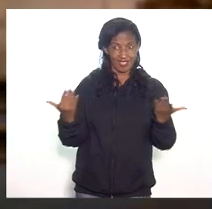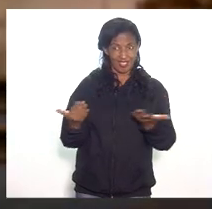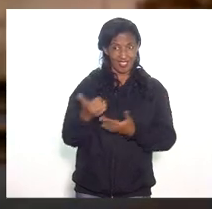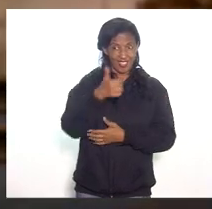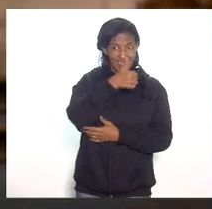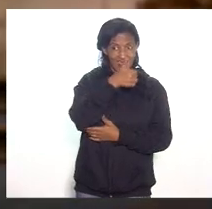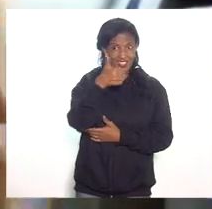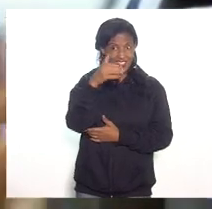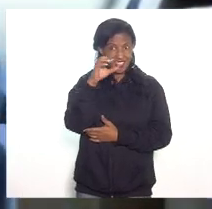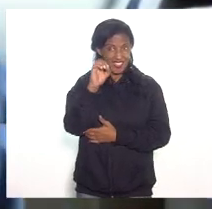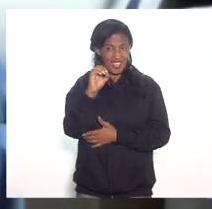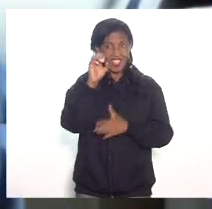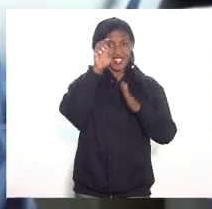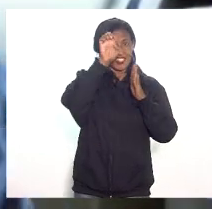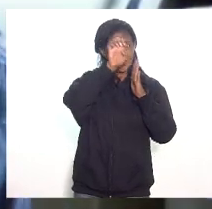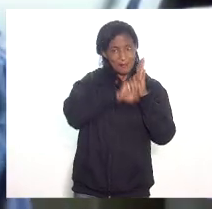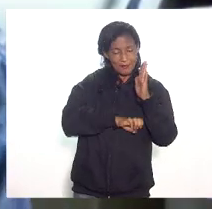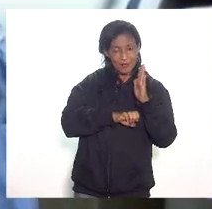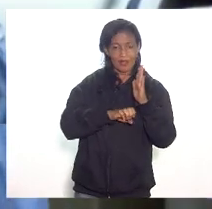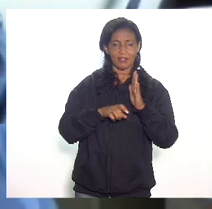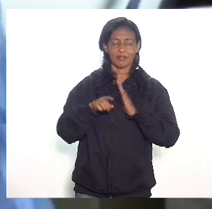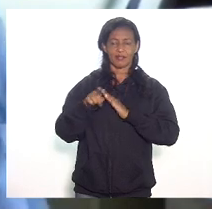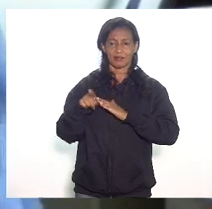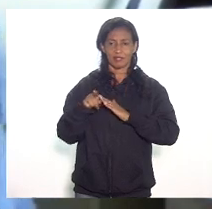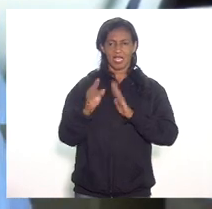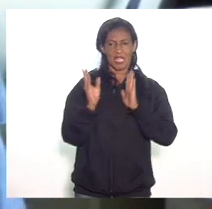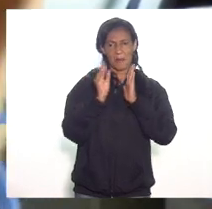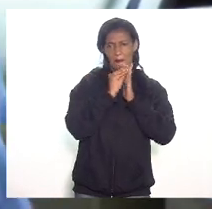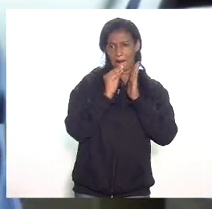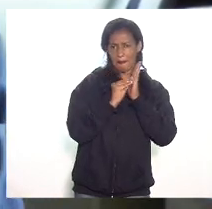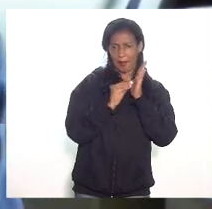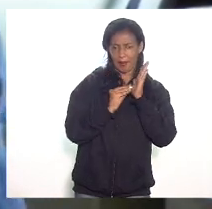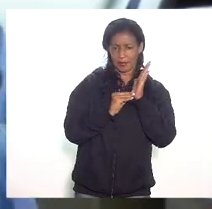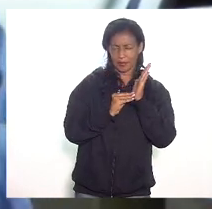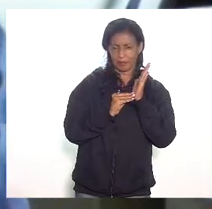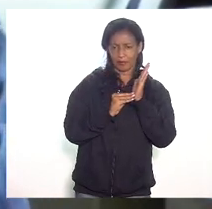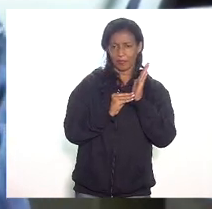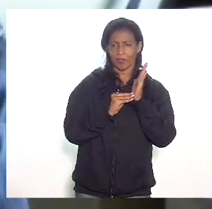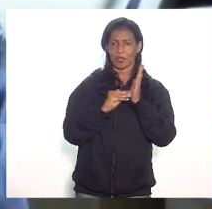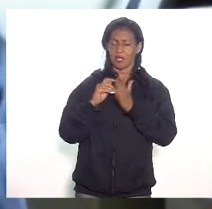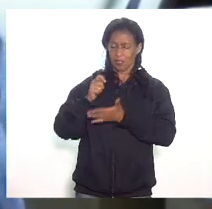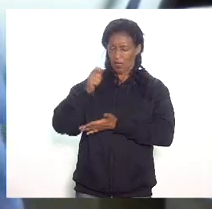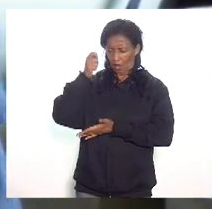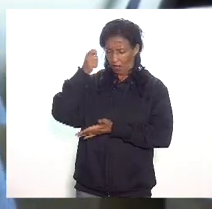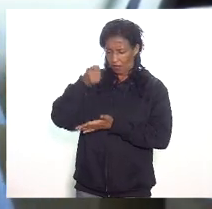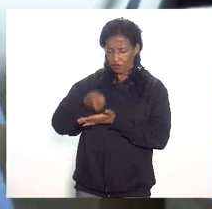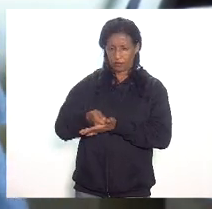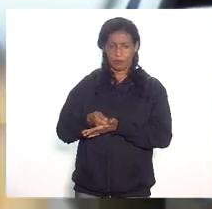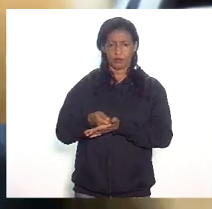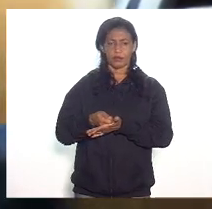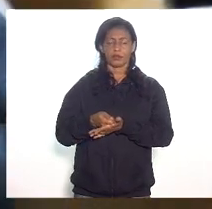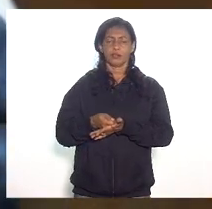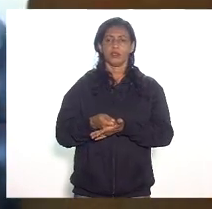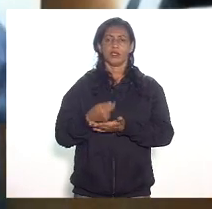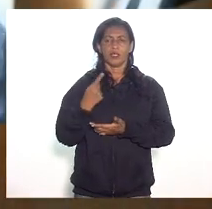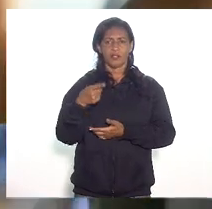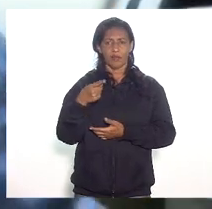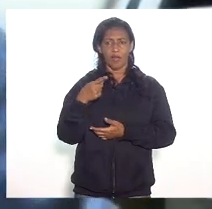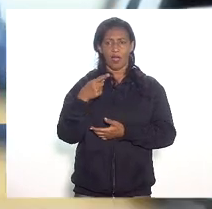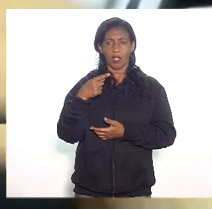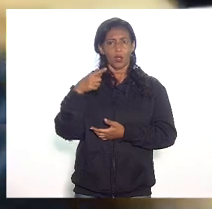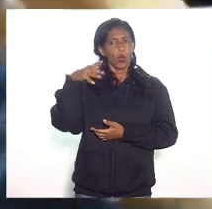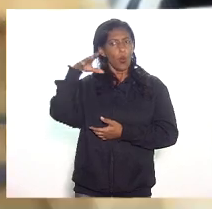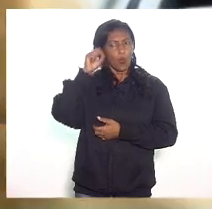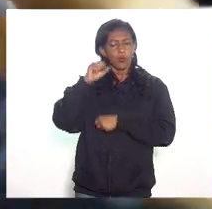110 emendas. Ele sai de pauta. Afirmou que vai ouvir a OAB, que está